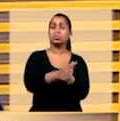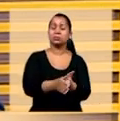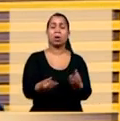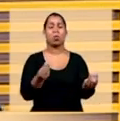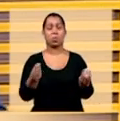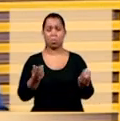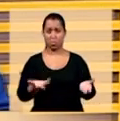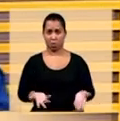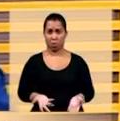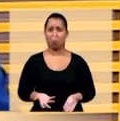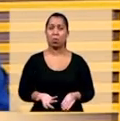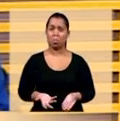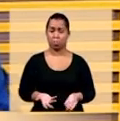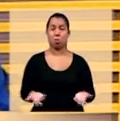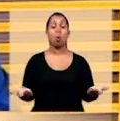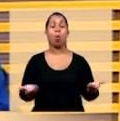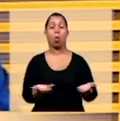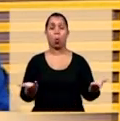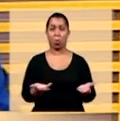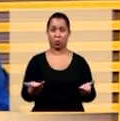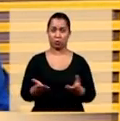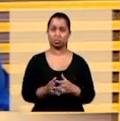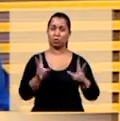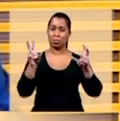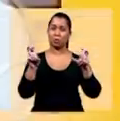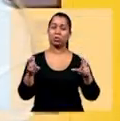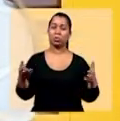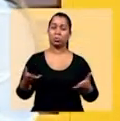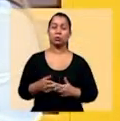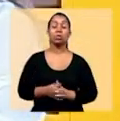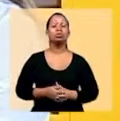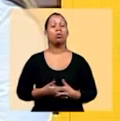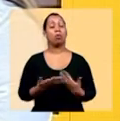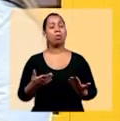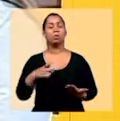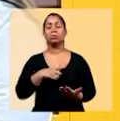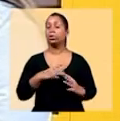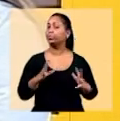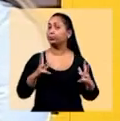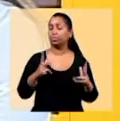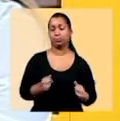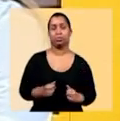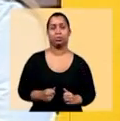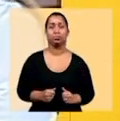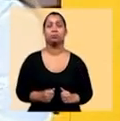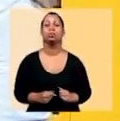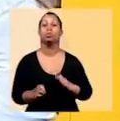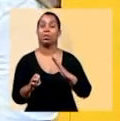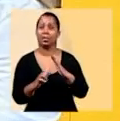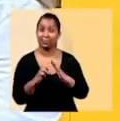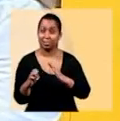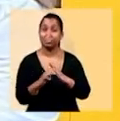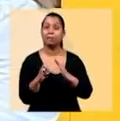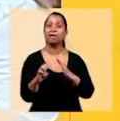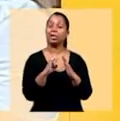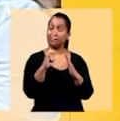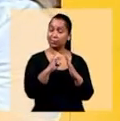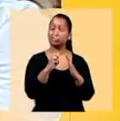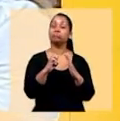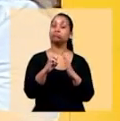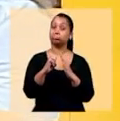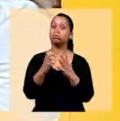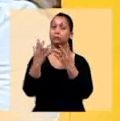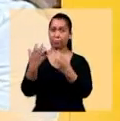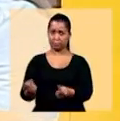sentido hoje em dia sobre esse assunto? Existe de tudo, na verdade, né? Existe a empresa que é conivente com o